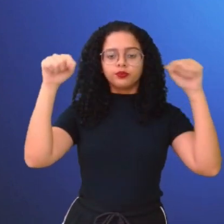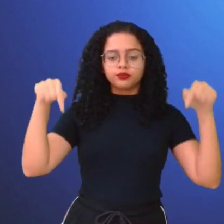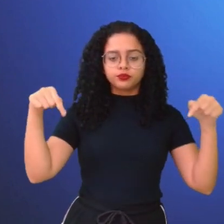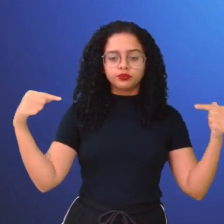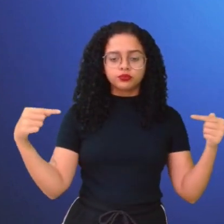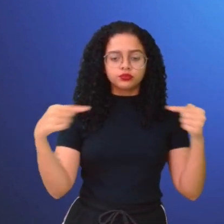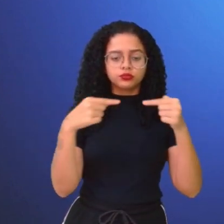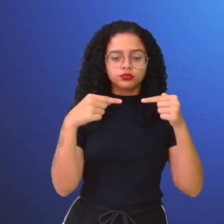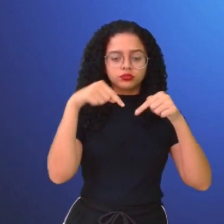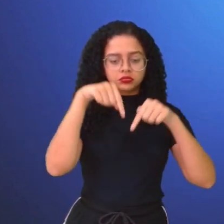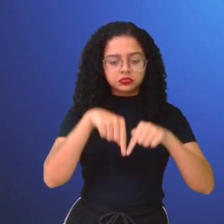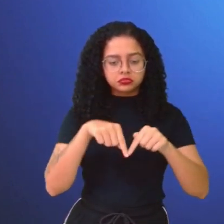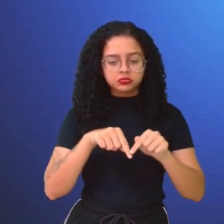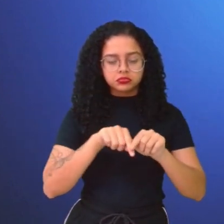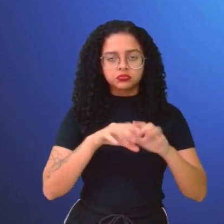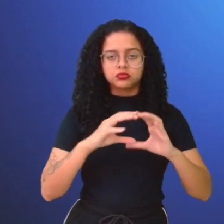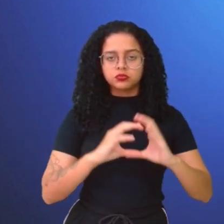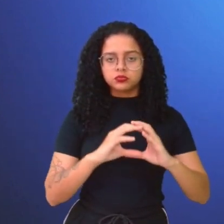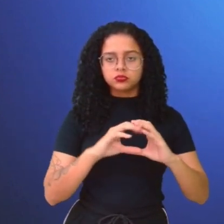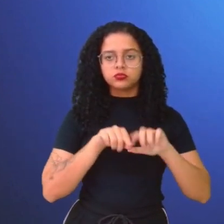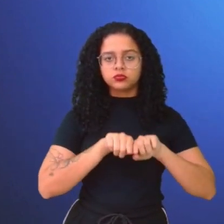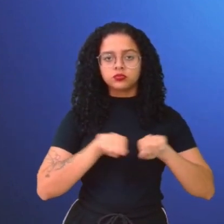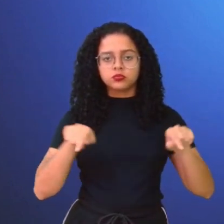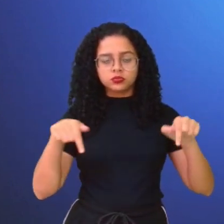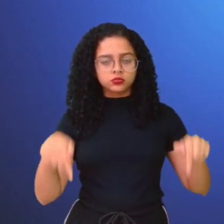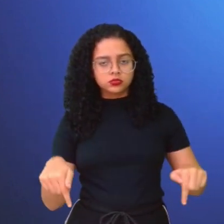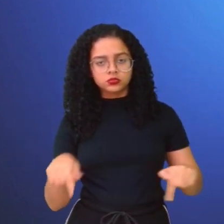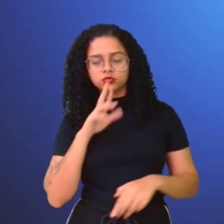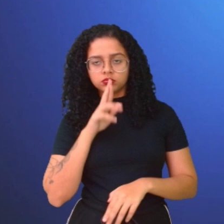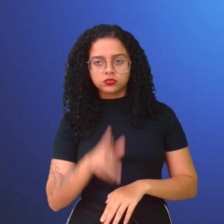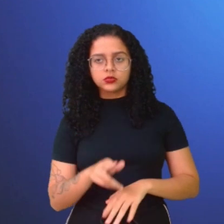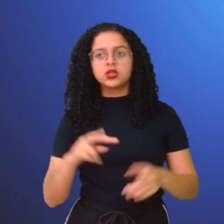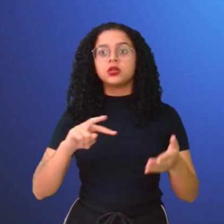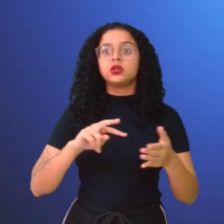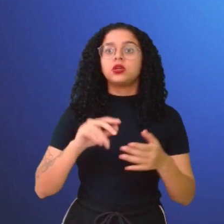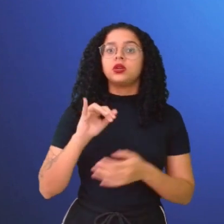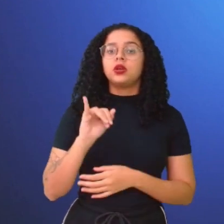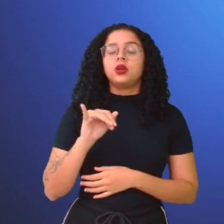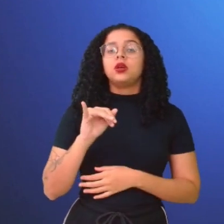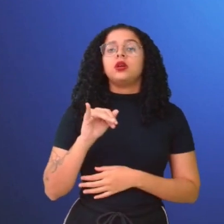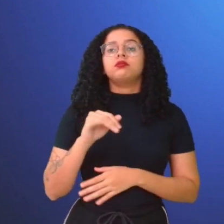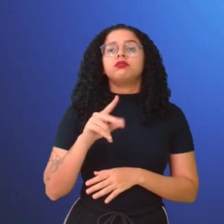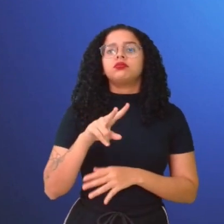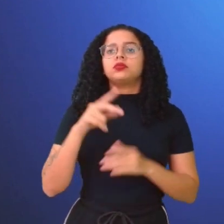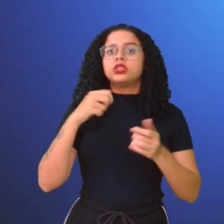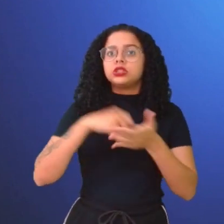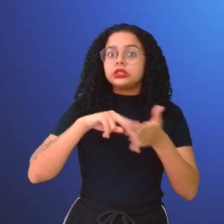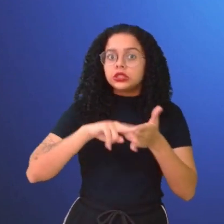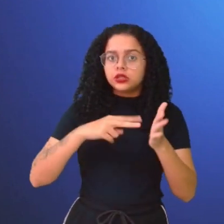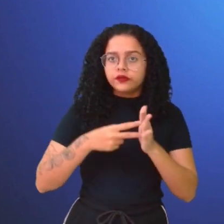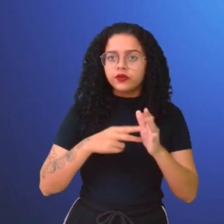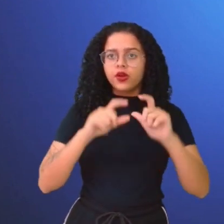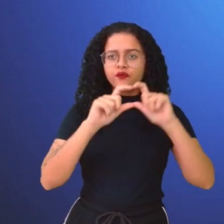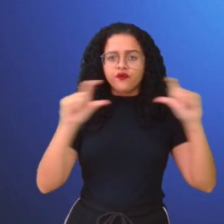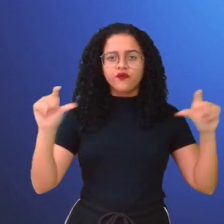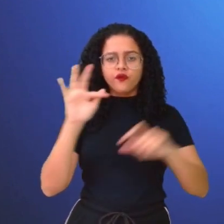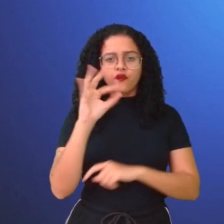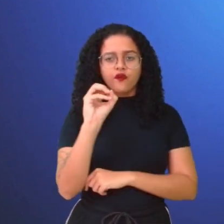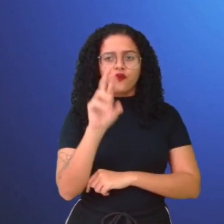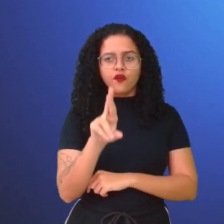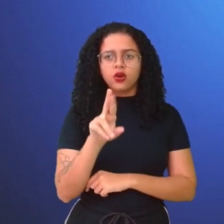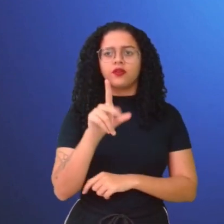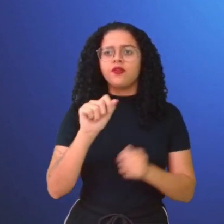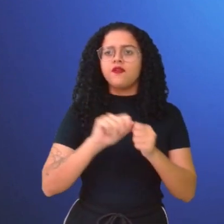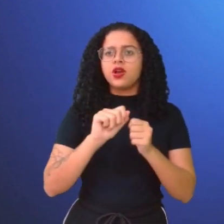for, um i, naquele range ali, significa que você vai estar fazendo 11 vezes alguma coisa. E o que é que você vai